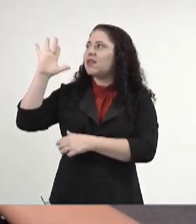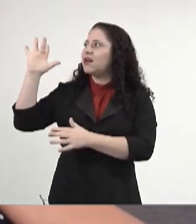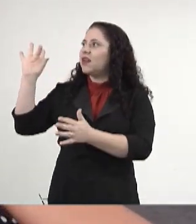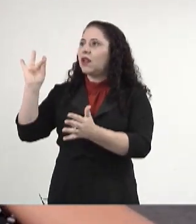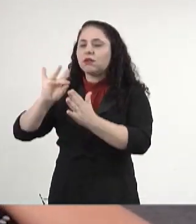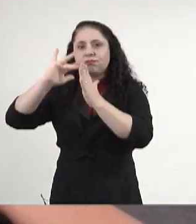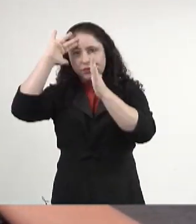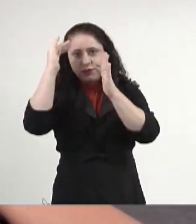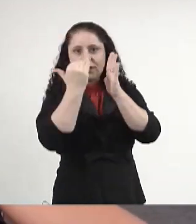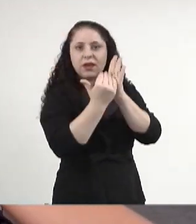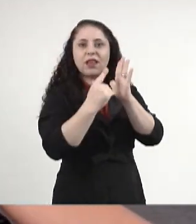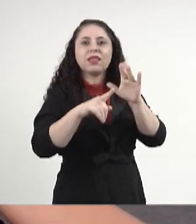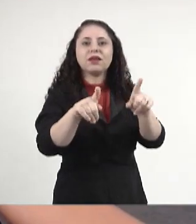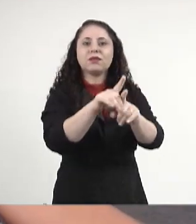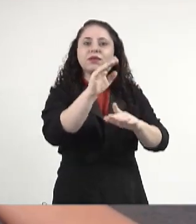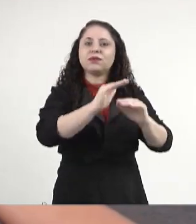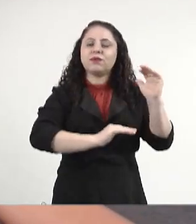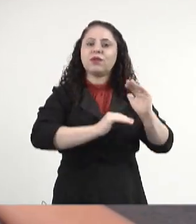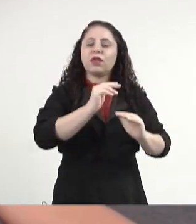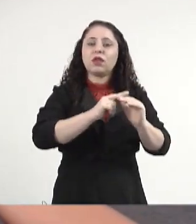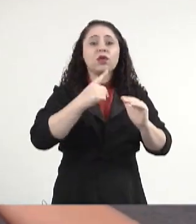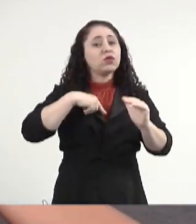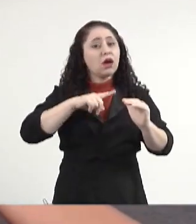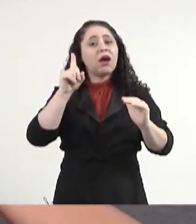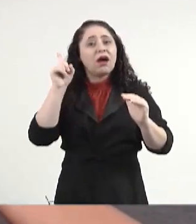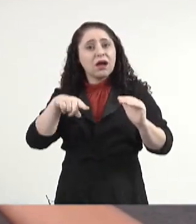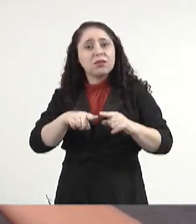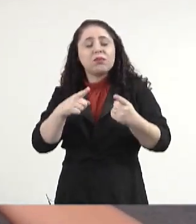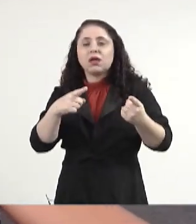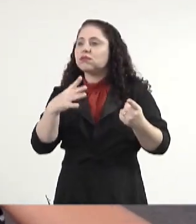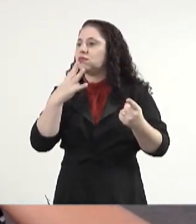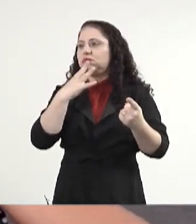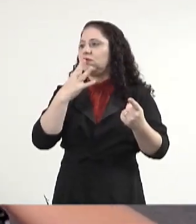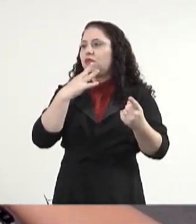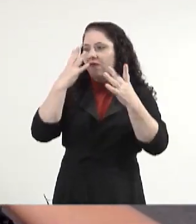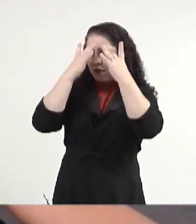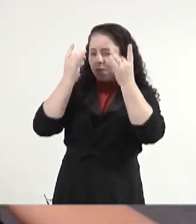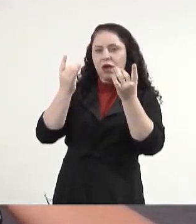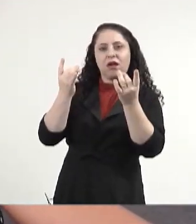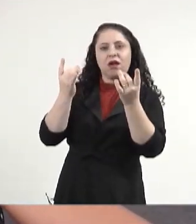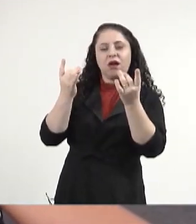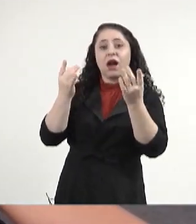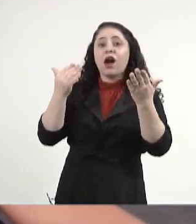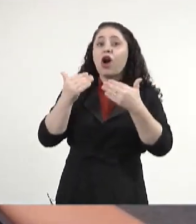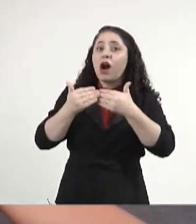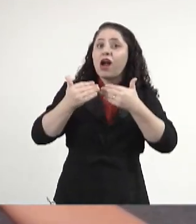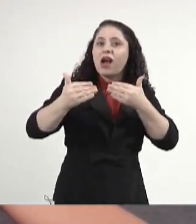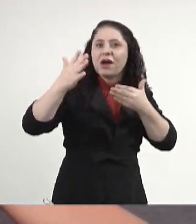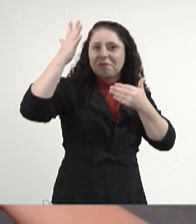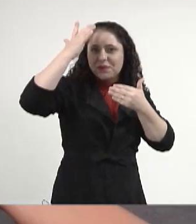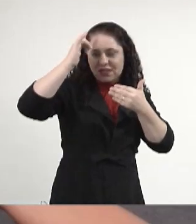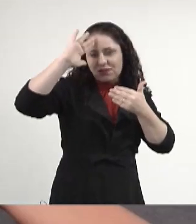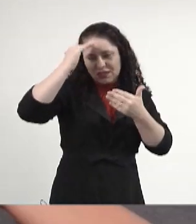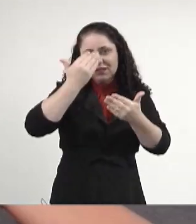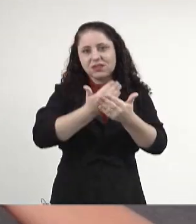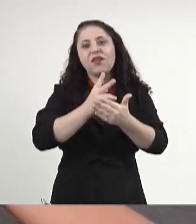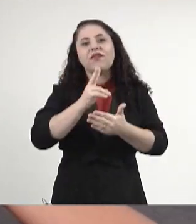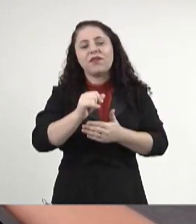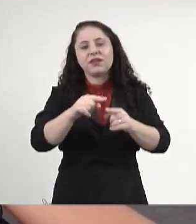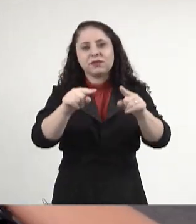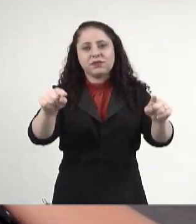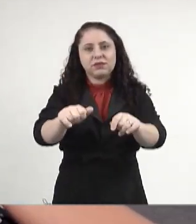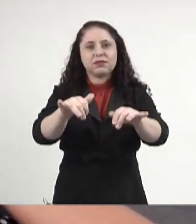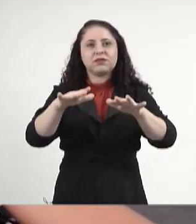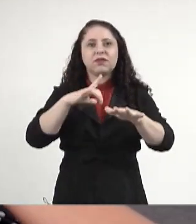esse reconhecimento. Sempre fomos peritos, mas não conhecidos como peritos oficiais. E a partir de amanhã, eu acredito que isso vai a plenário e